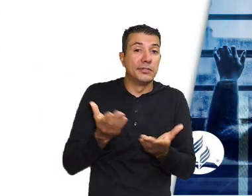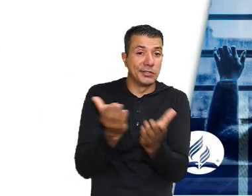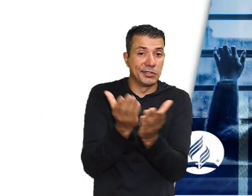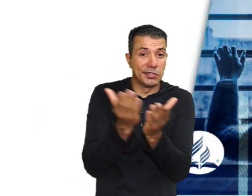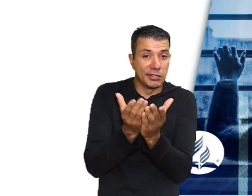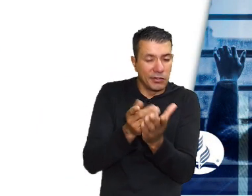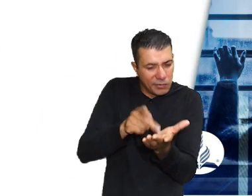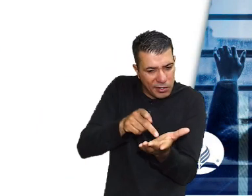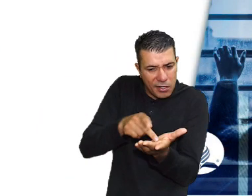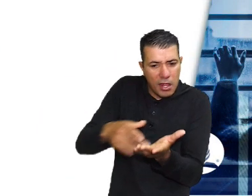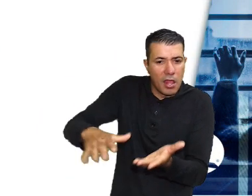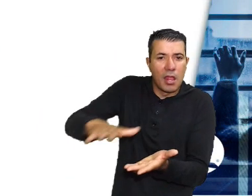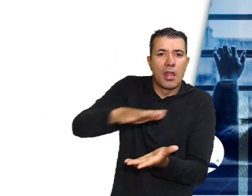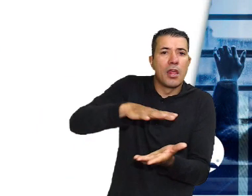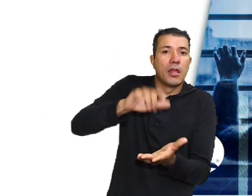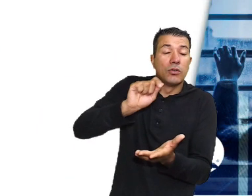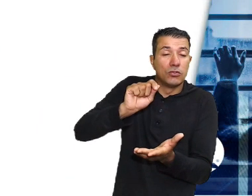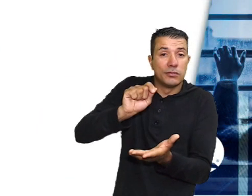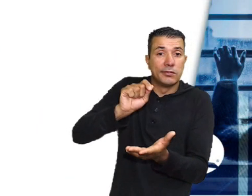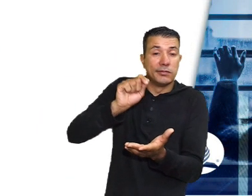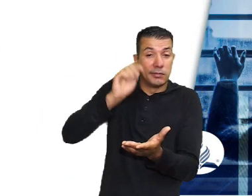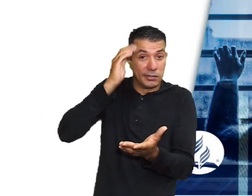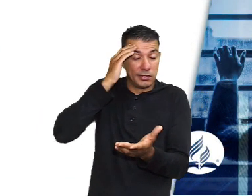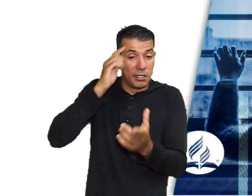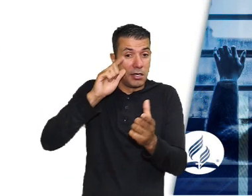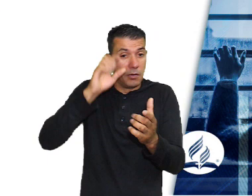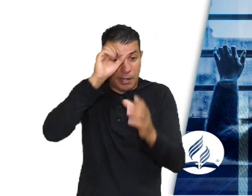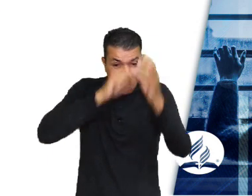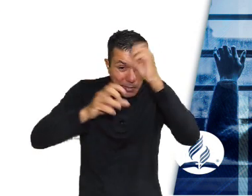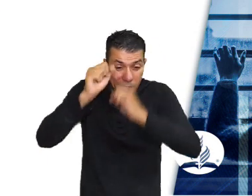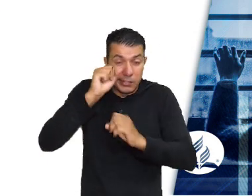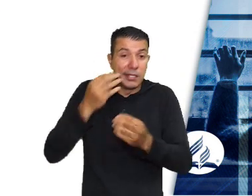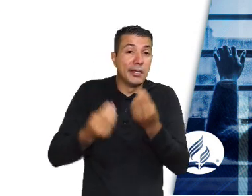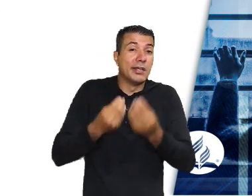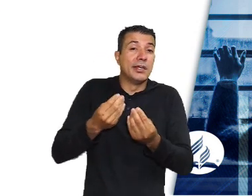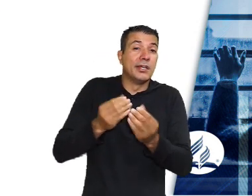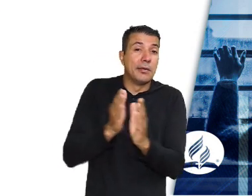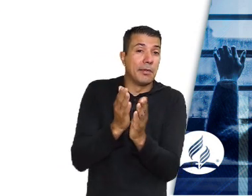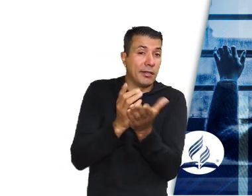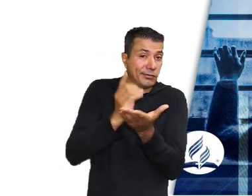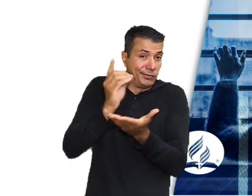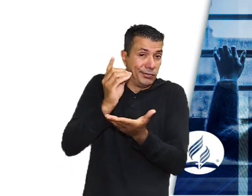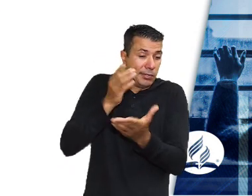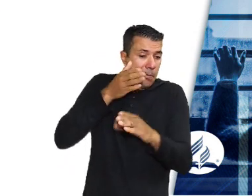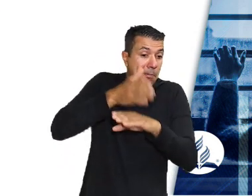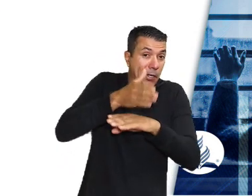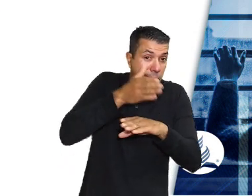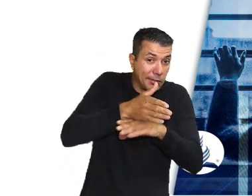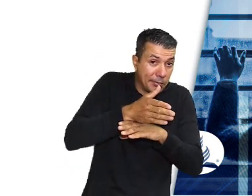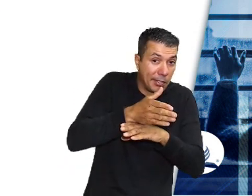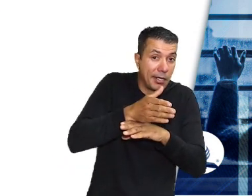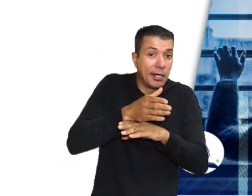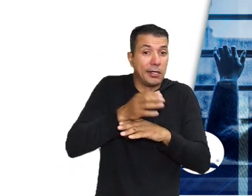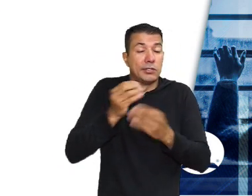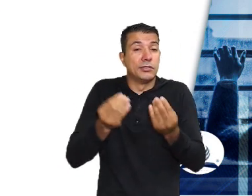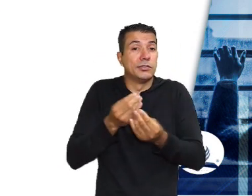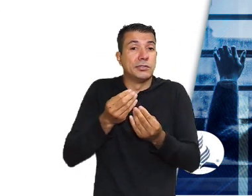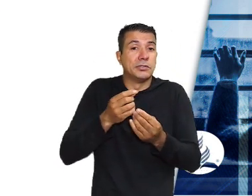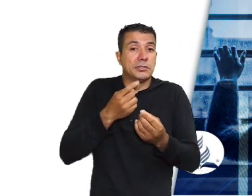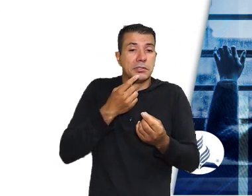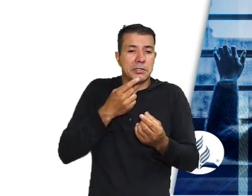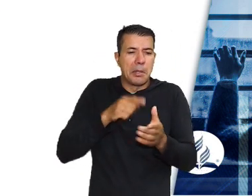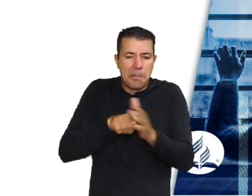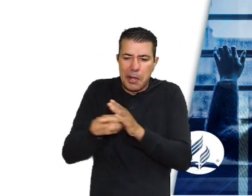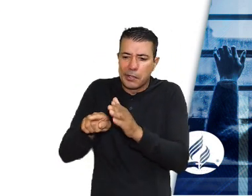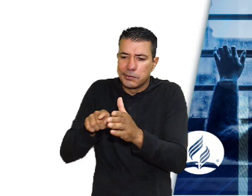cristãos sinceros que eu acredito que eles estão aprendendo muito à medida que tem participado dessa série conosco e tem surgido